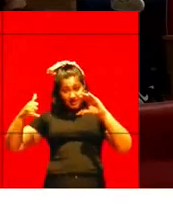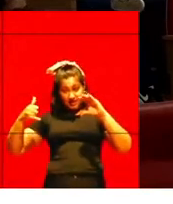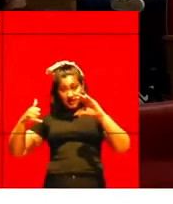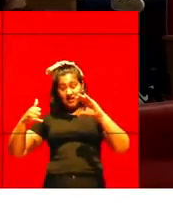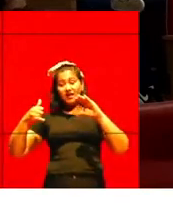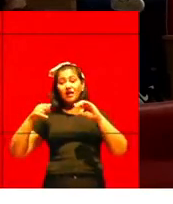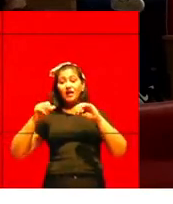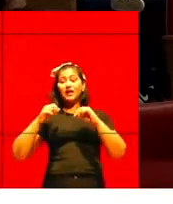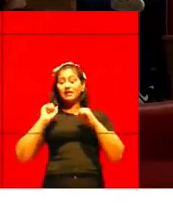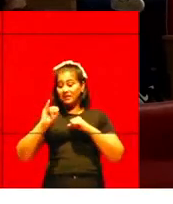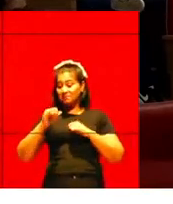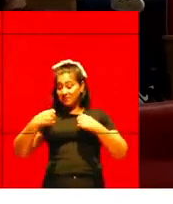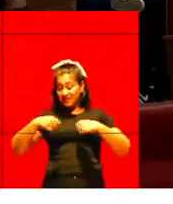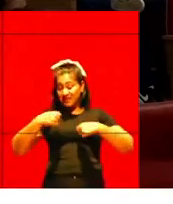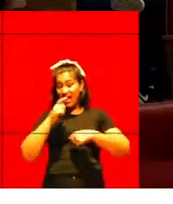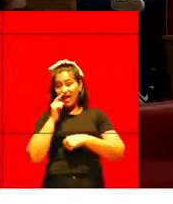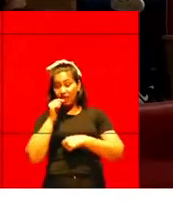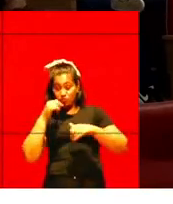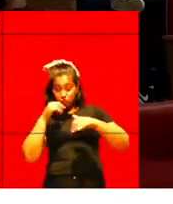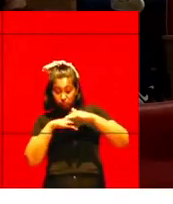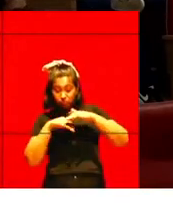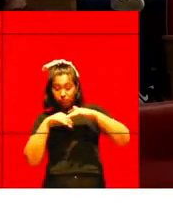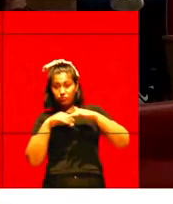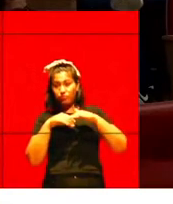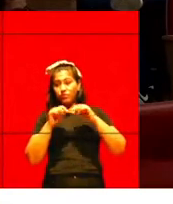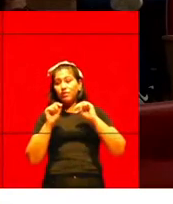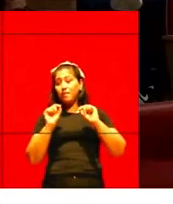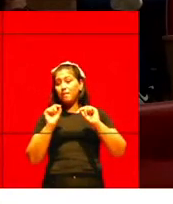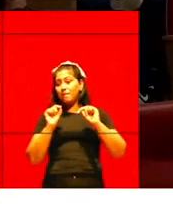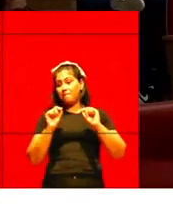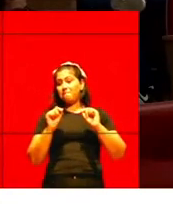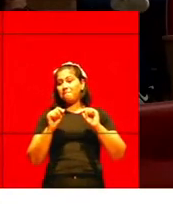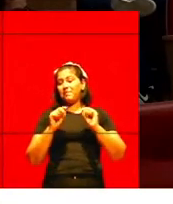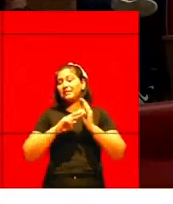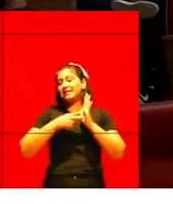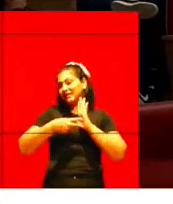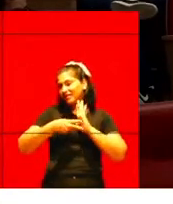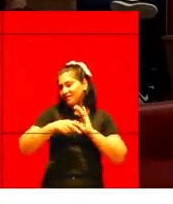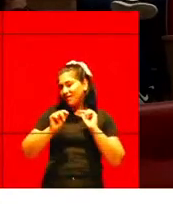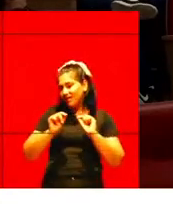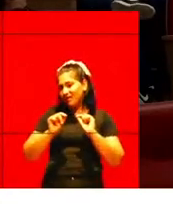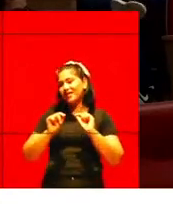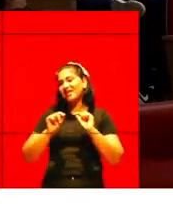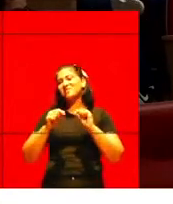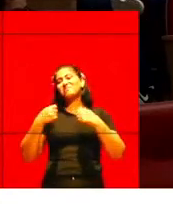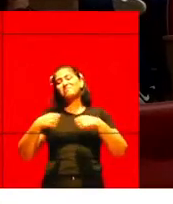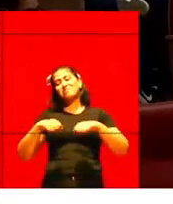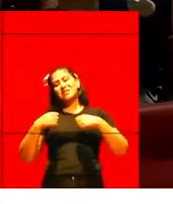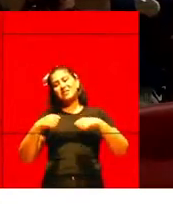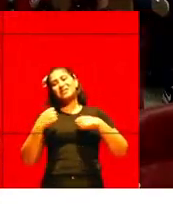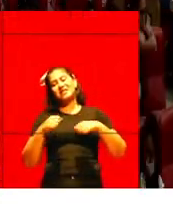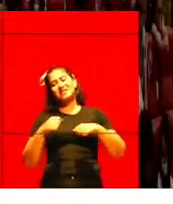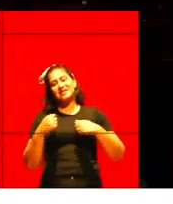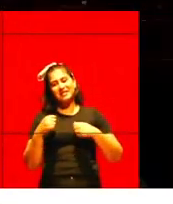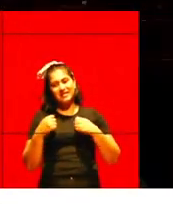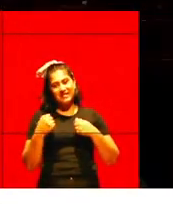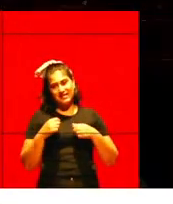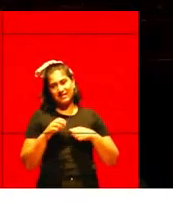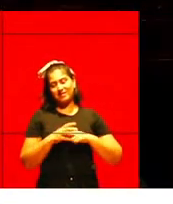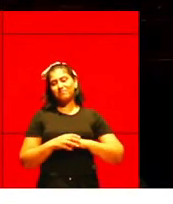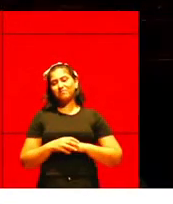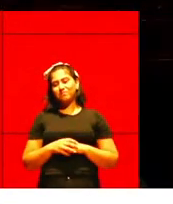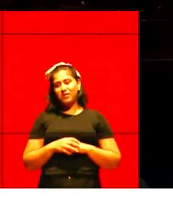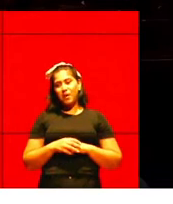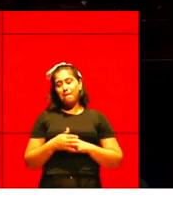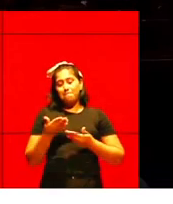glicogênio, precisa de água para ser armazenado, isso significa que ele precisa, ele exerce, na verdade, dentro do ser,